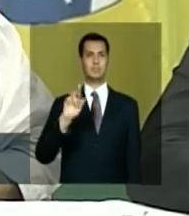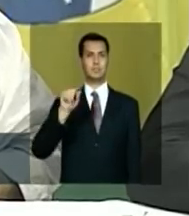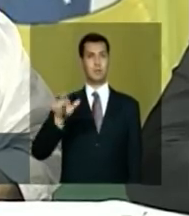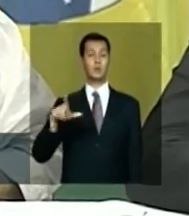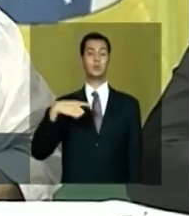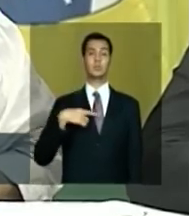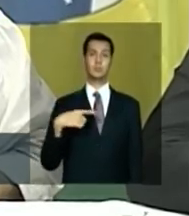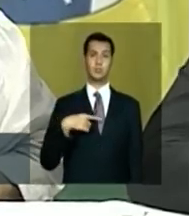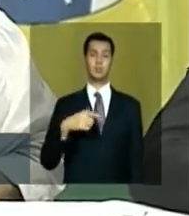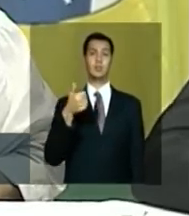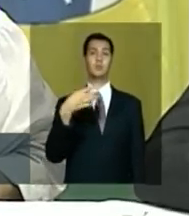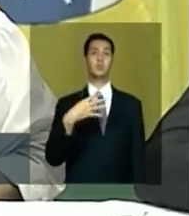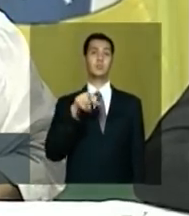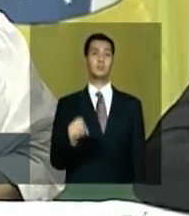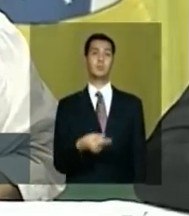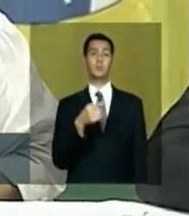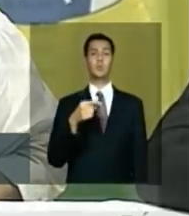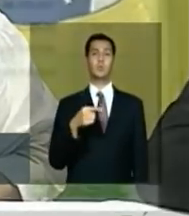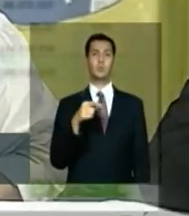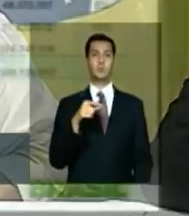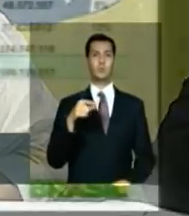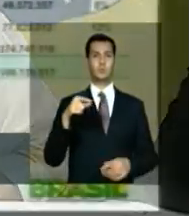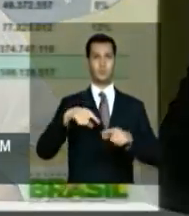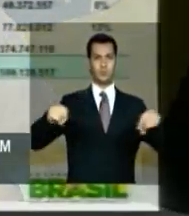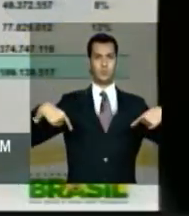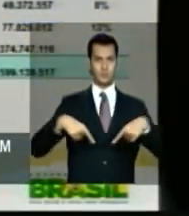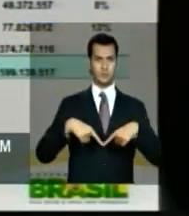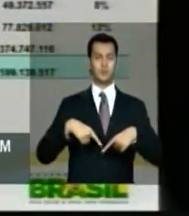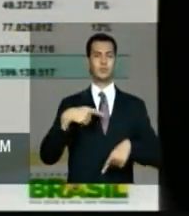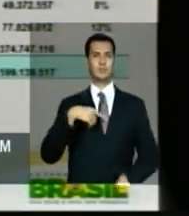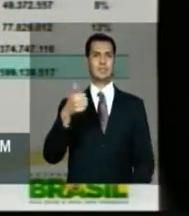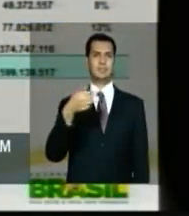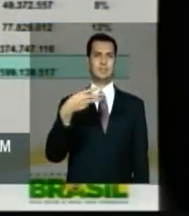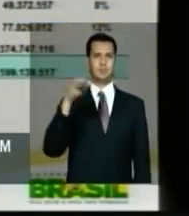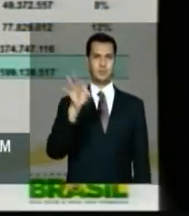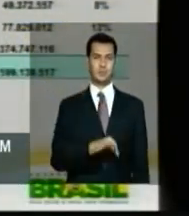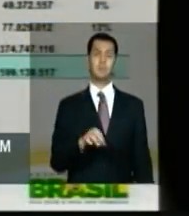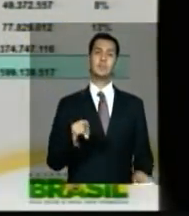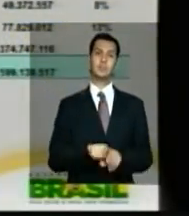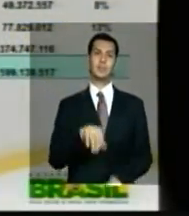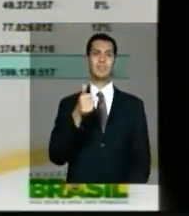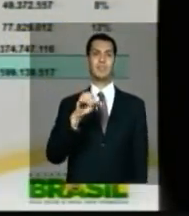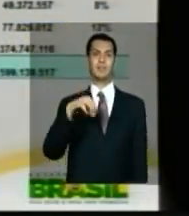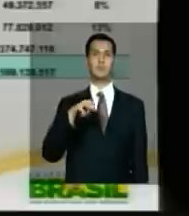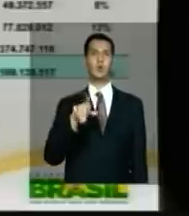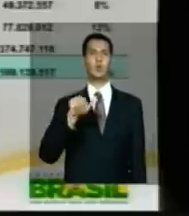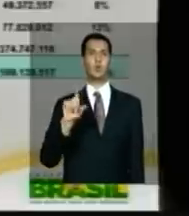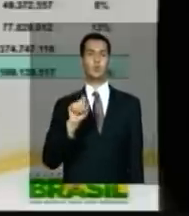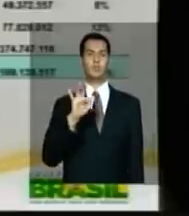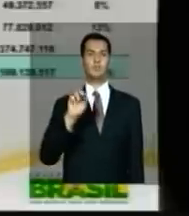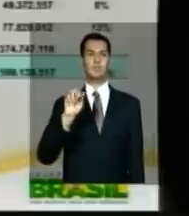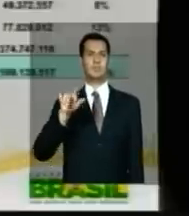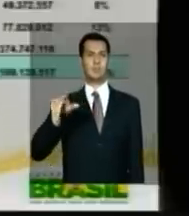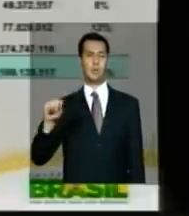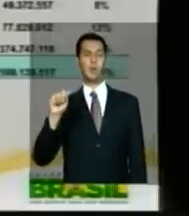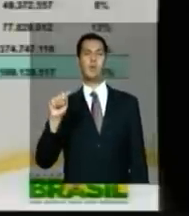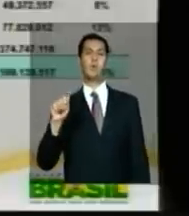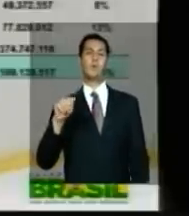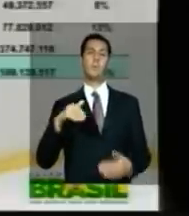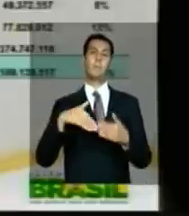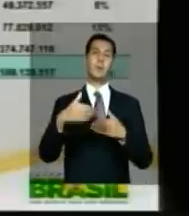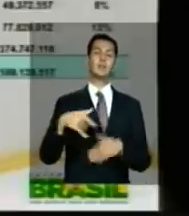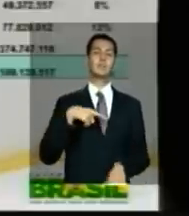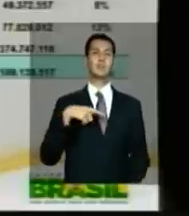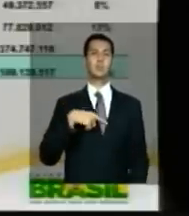propriedades ocupando cerca de 13% da área e acima de 10 mulos fiscais 213.000